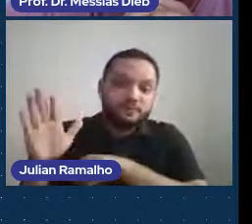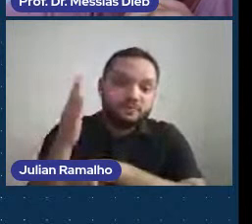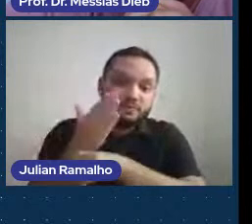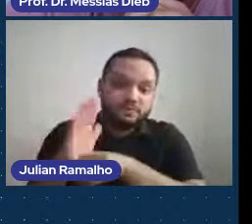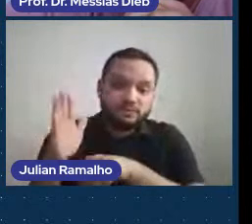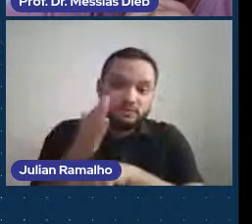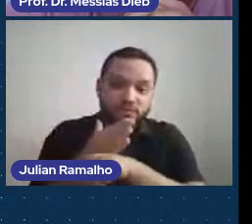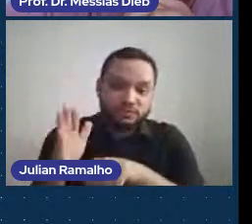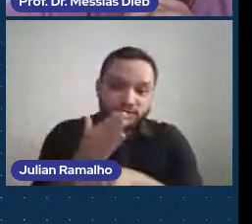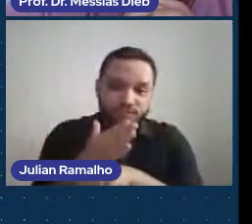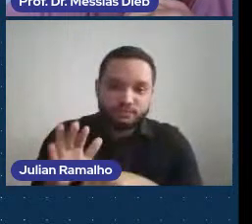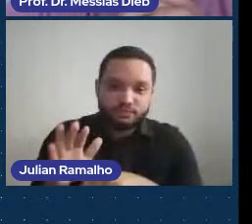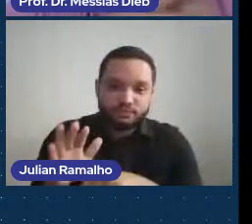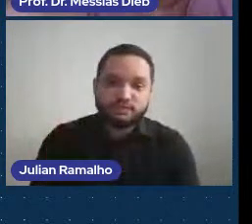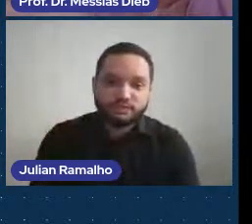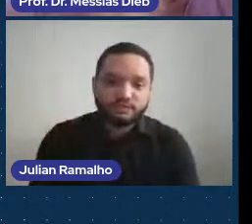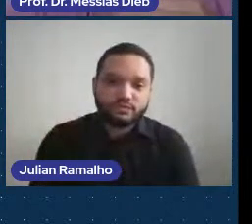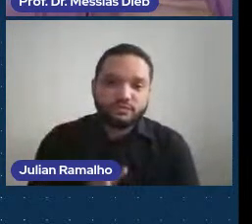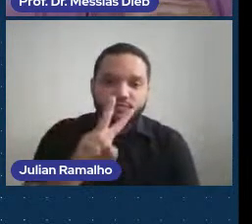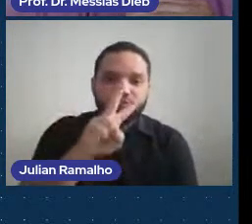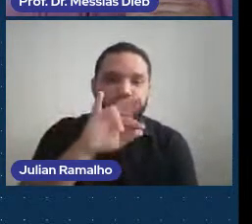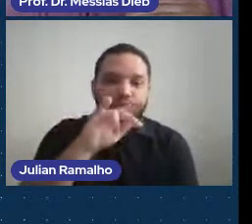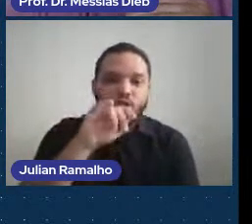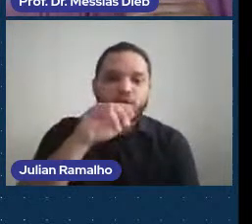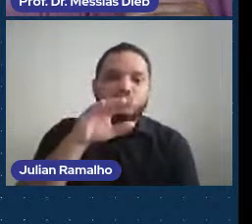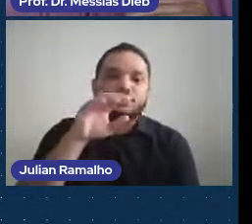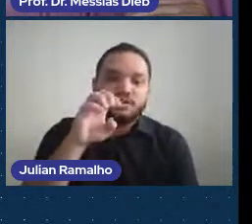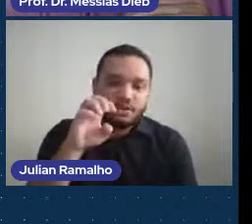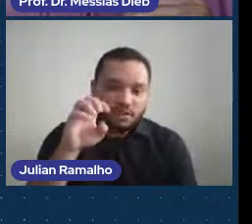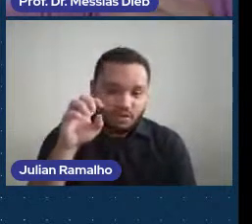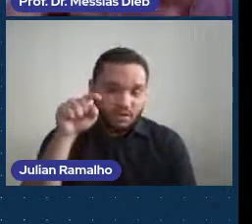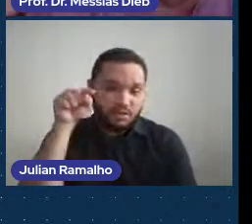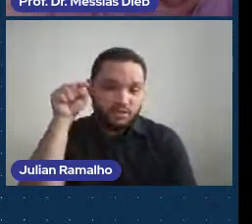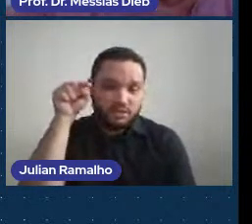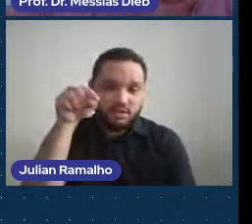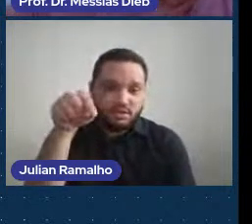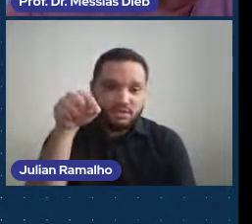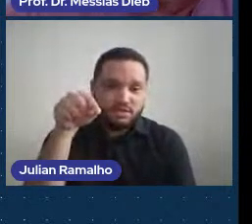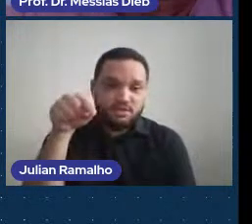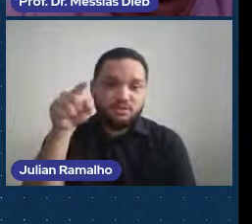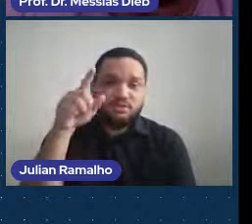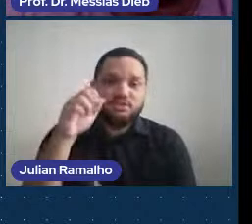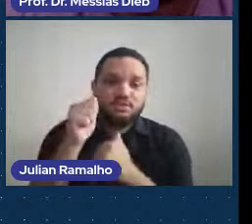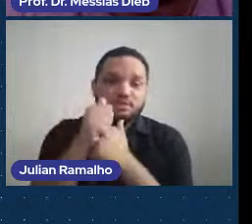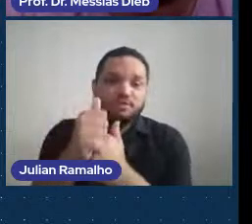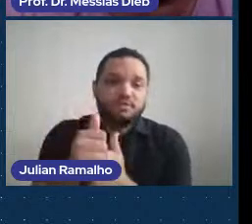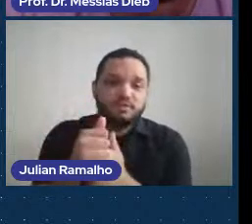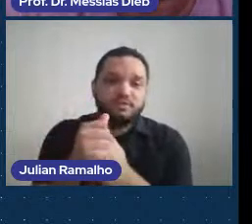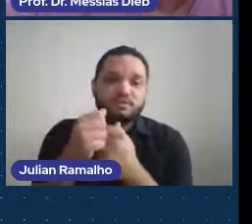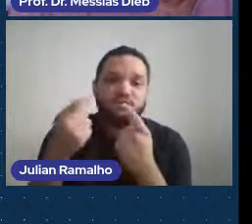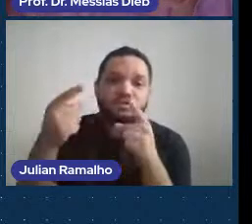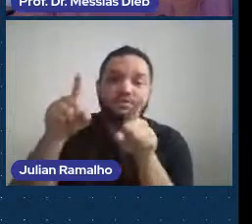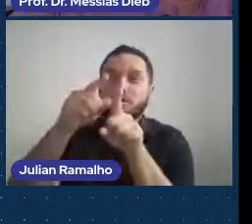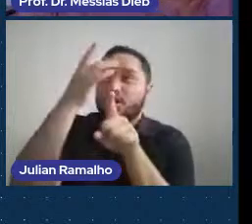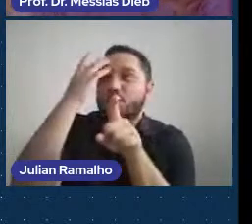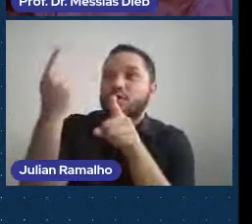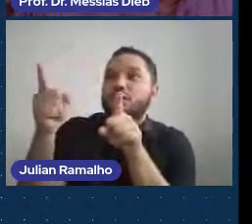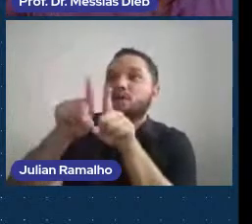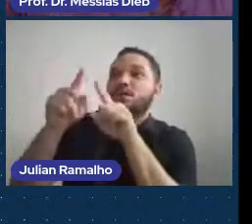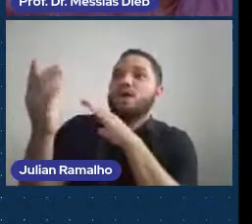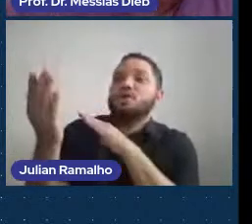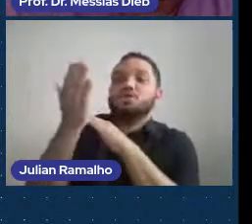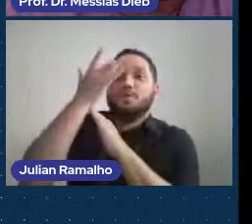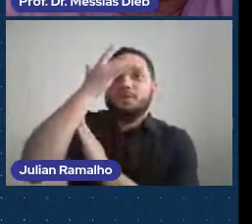Vygotsky apregoa no conceito de zona de desenvolvimento proximal. A gente vai em busca de um parceiro mais experiente. A gente